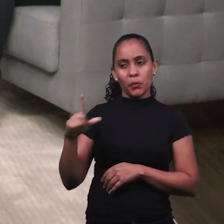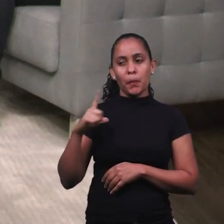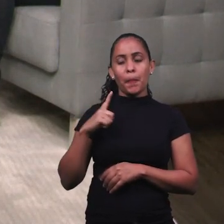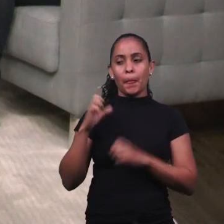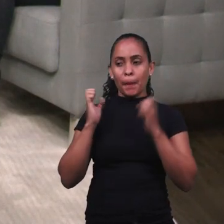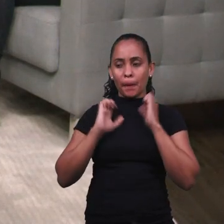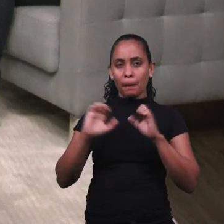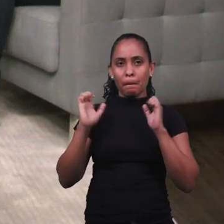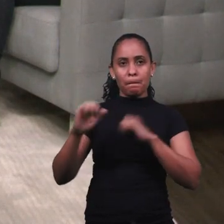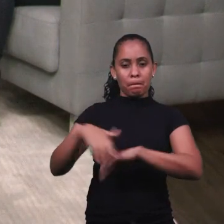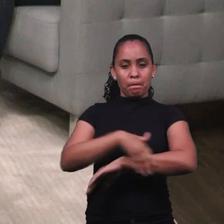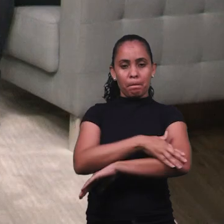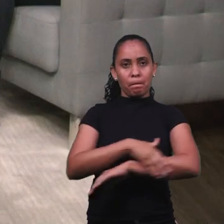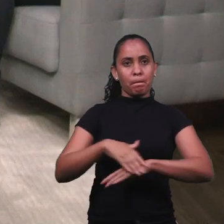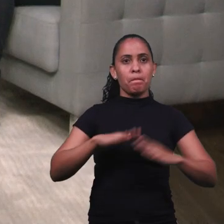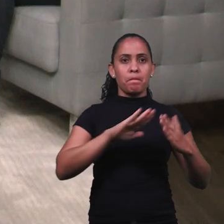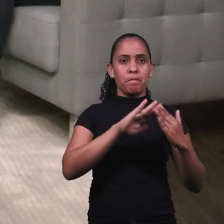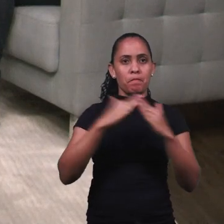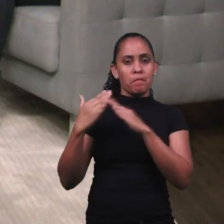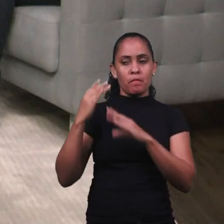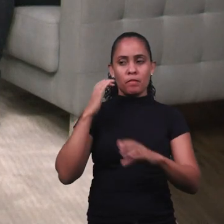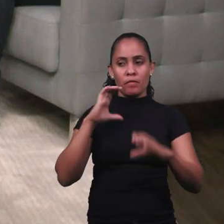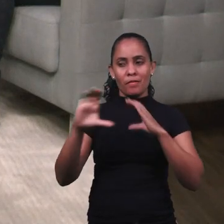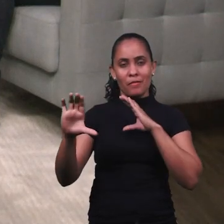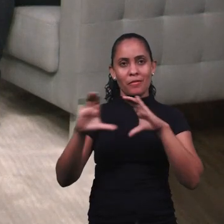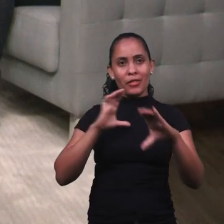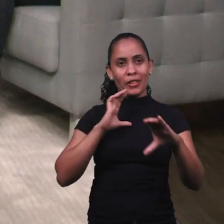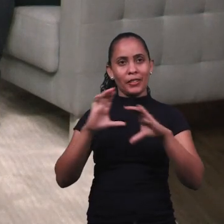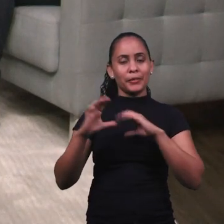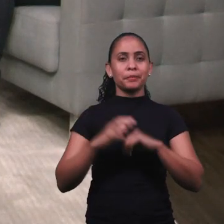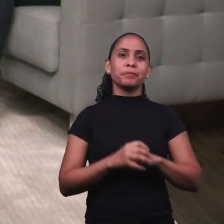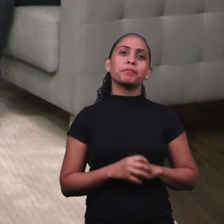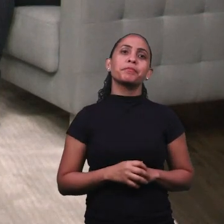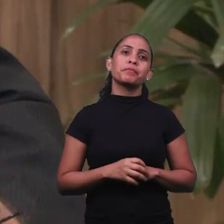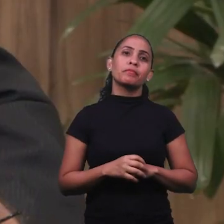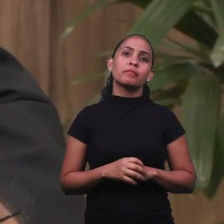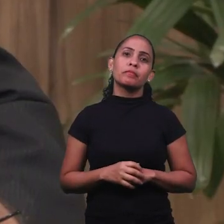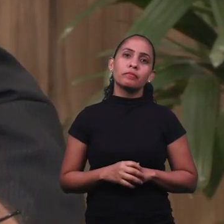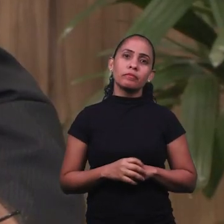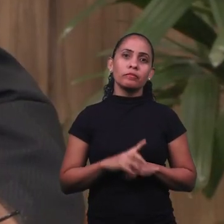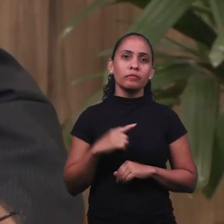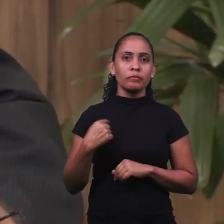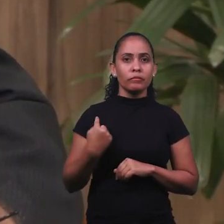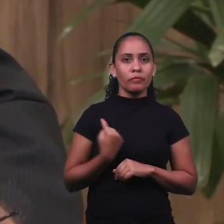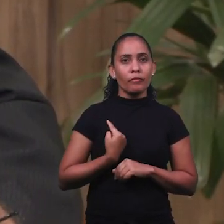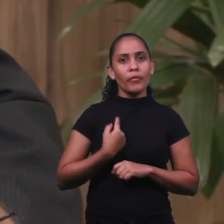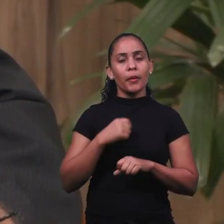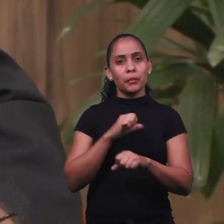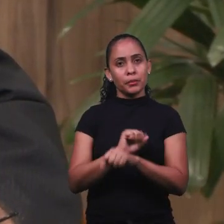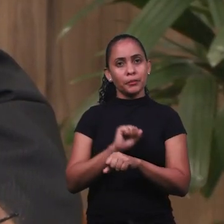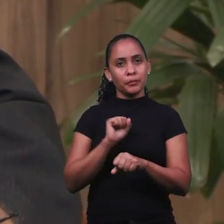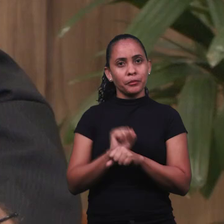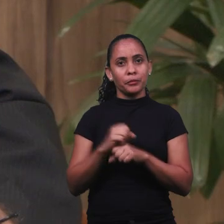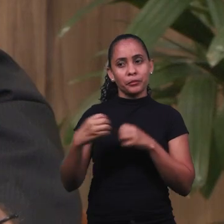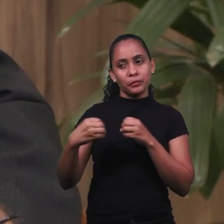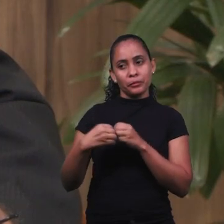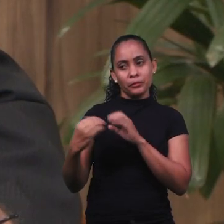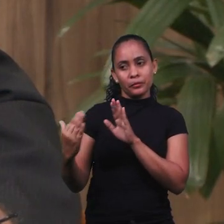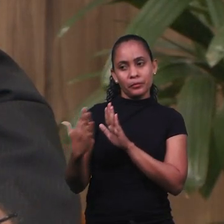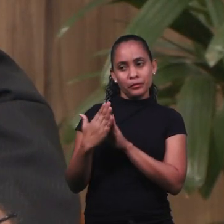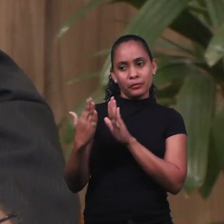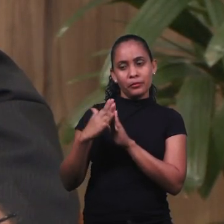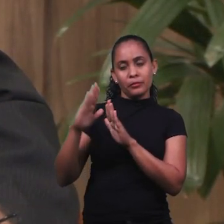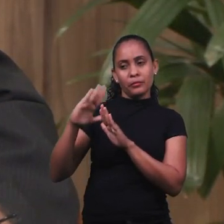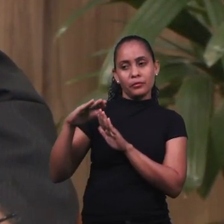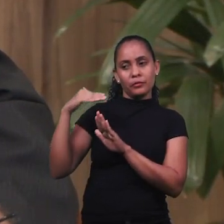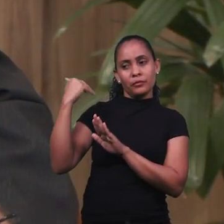nos vizinhos, evangelizando, fazendo serenata aos irmãos e nisso nós fizemos uma serenata próxima à casa dela, numa casa